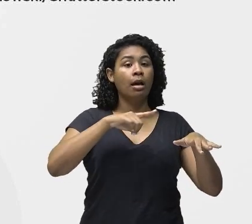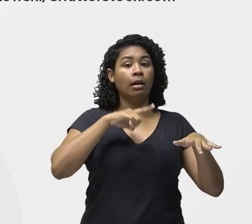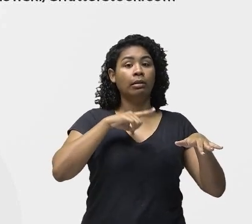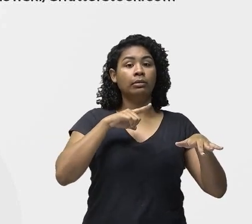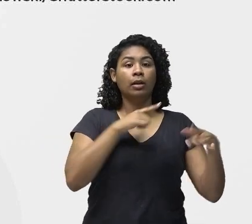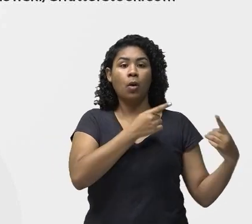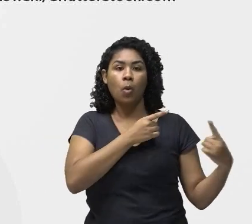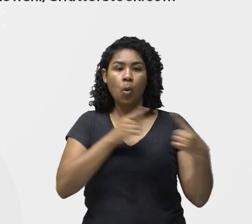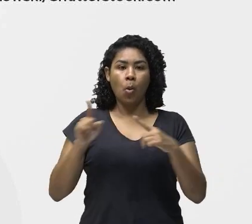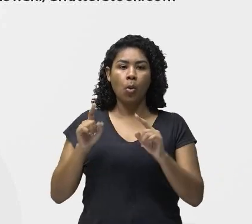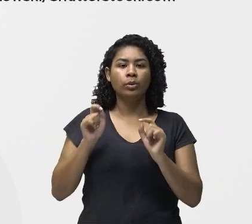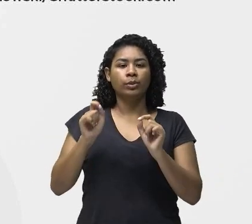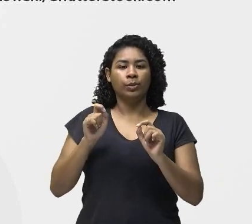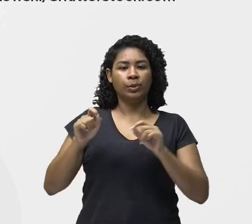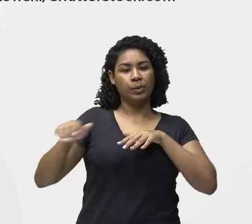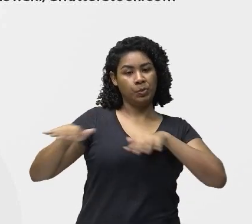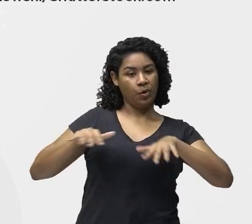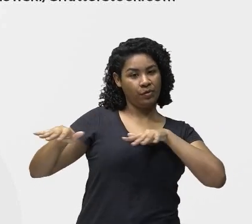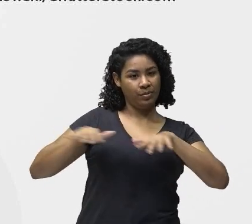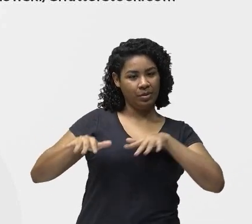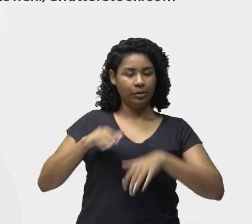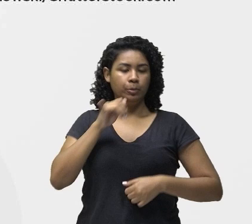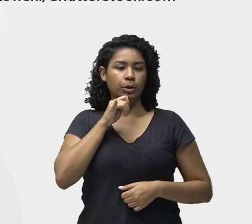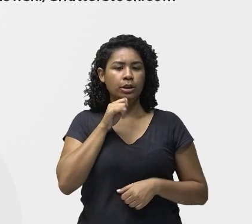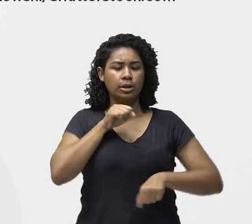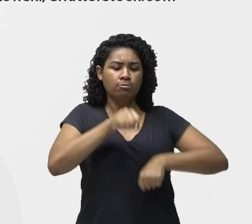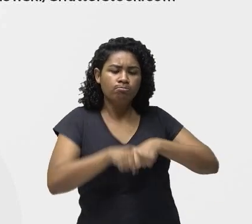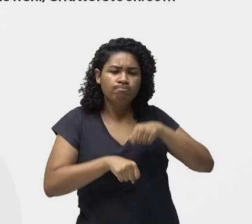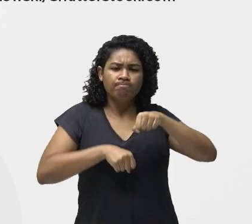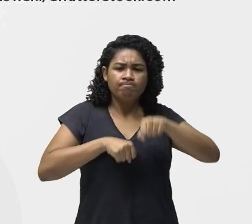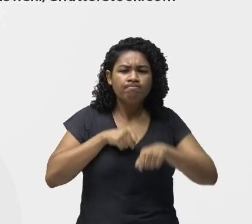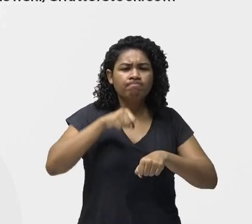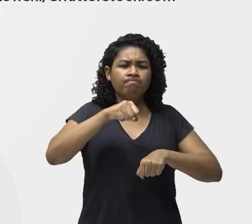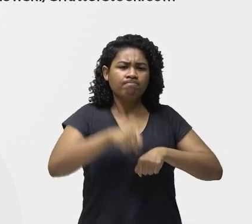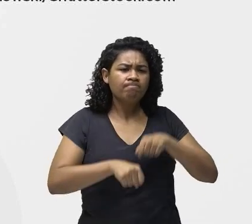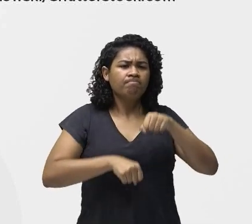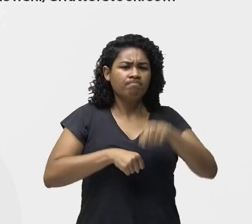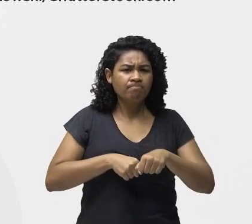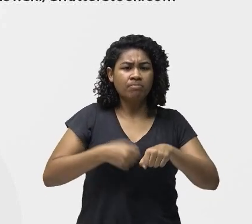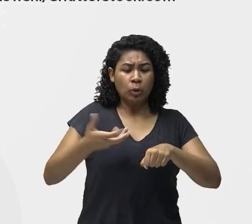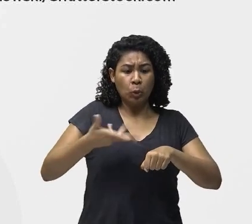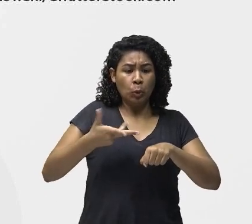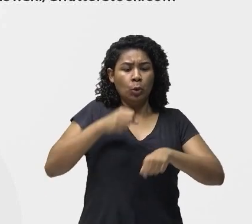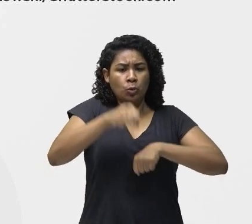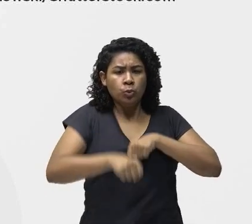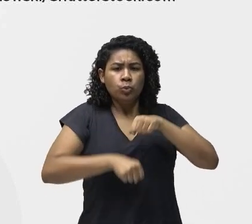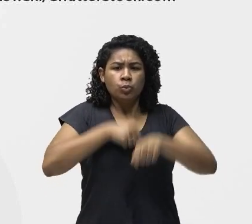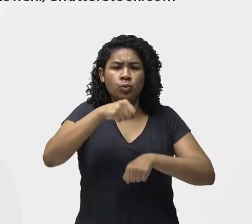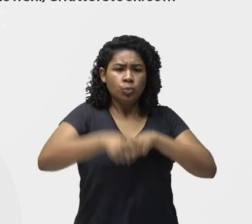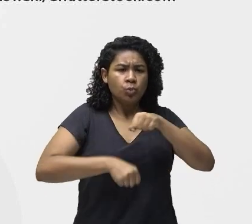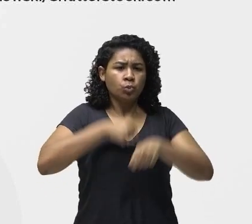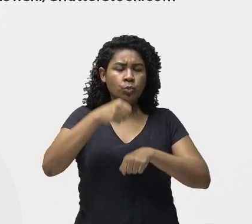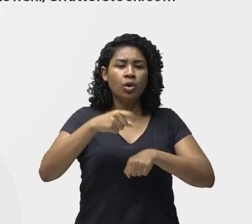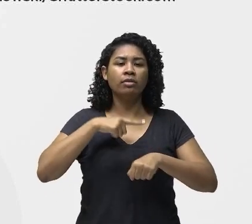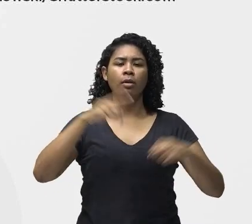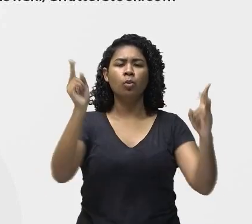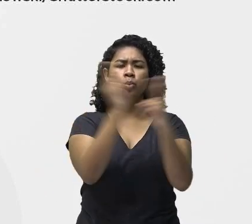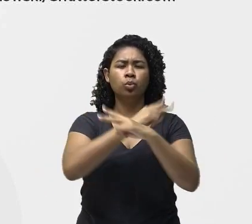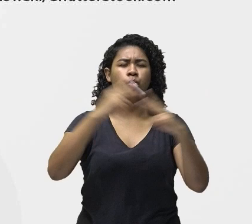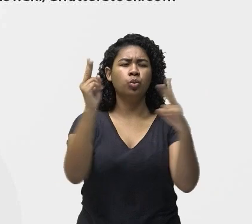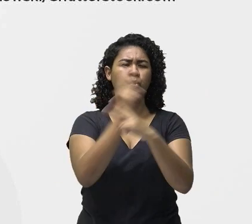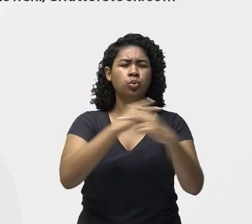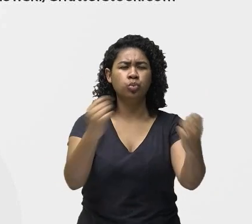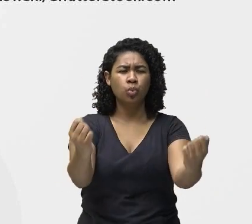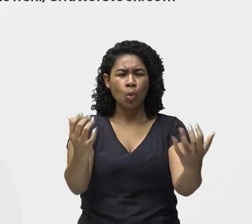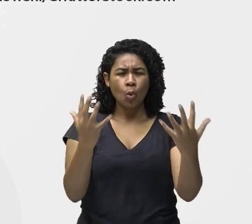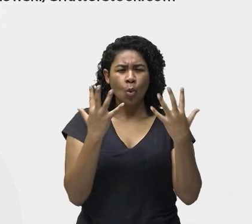mais depressa andamos de bicicleta, maior será a resistência do ar. E aí você tem um exemplo,